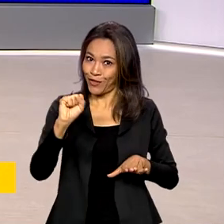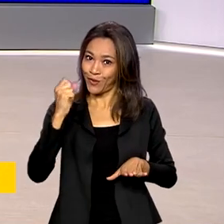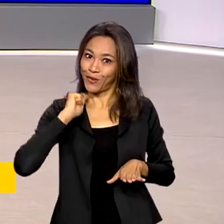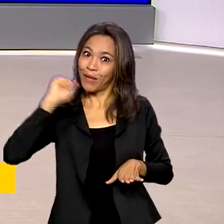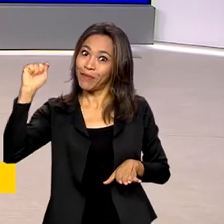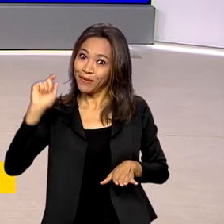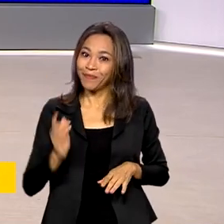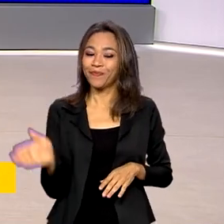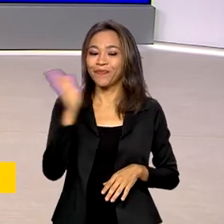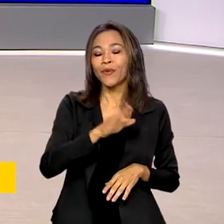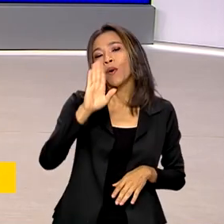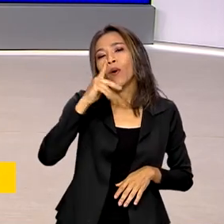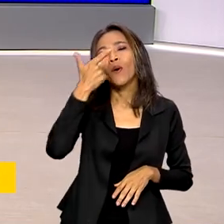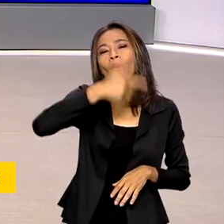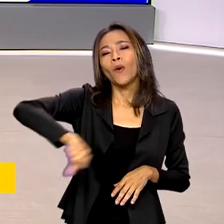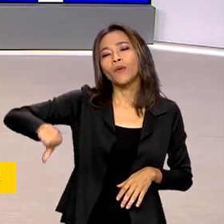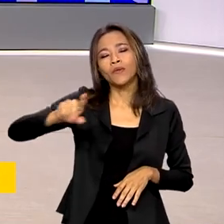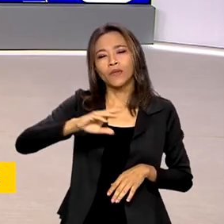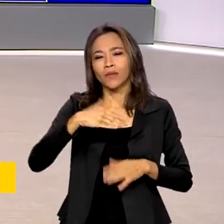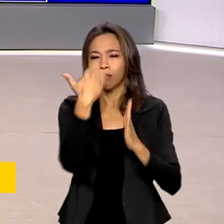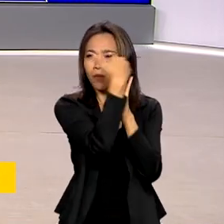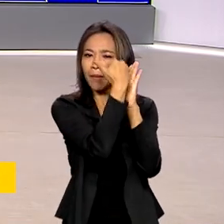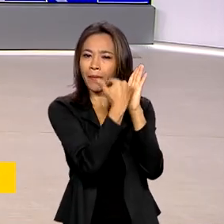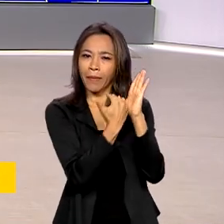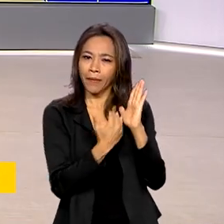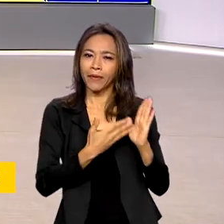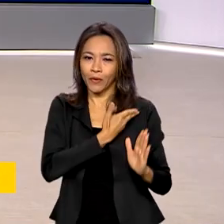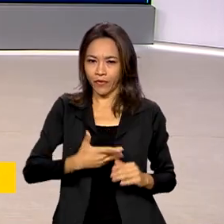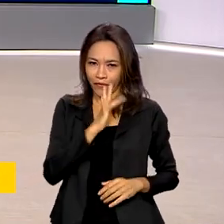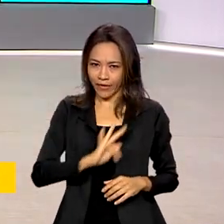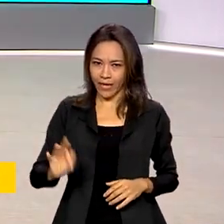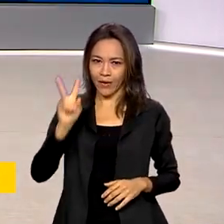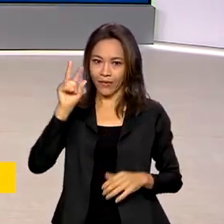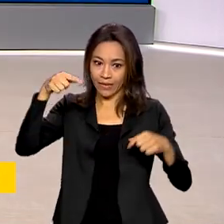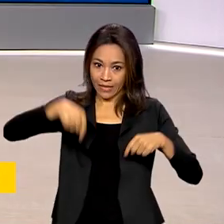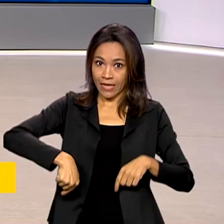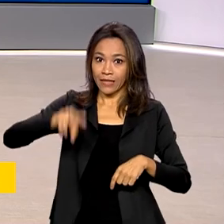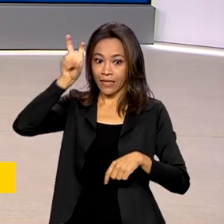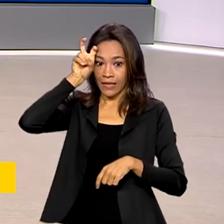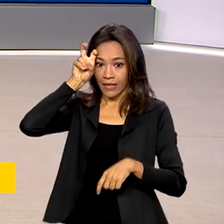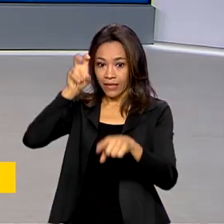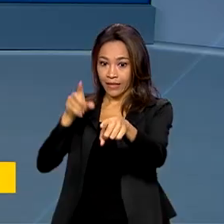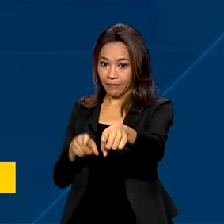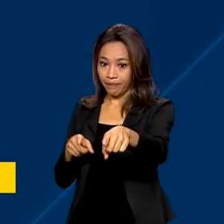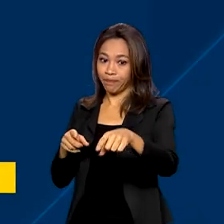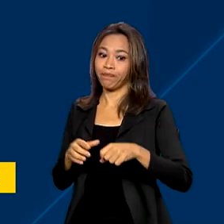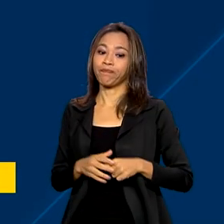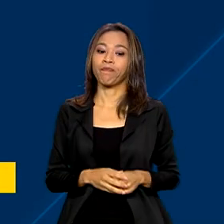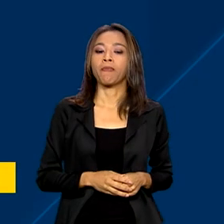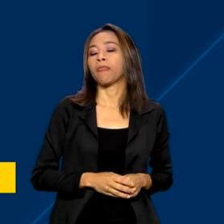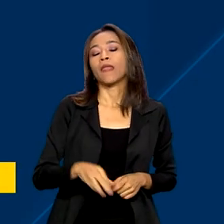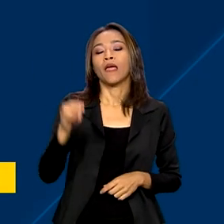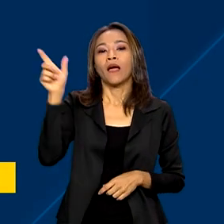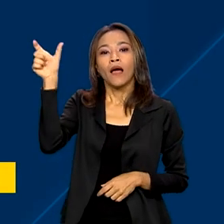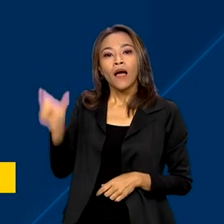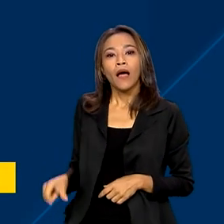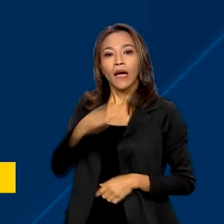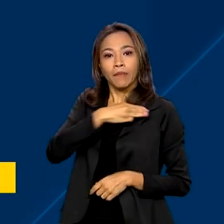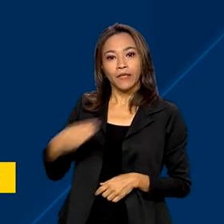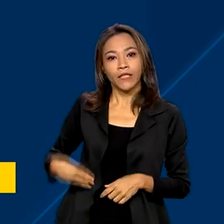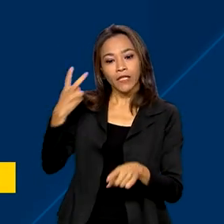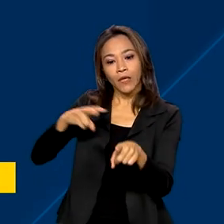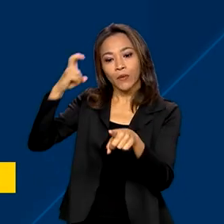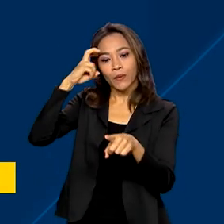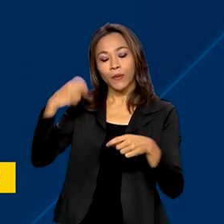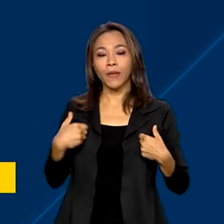vamos ver agora outras ações do governo federal nesta quinta-feira a ministra da cultura Margareth Menezes participa da